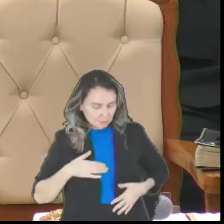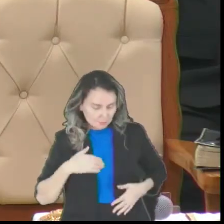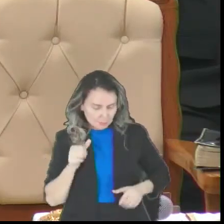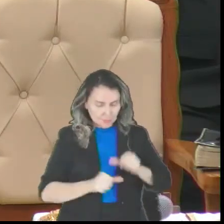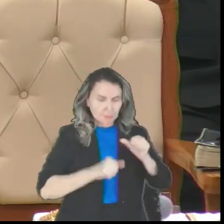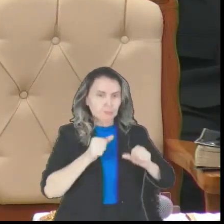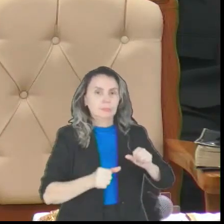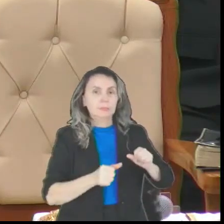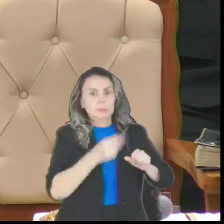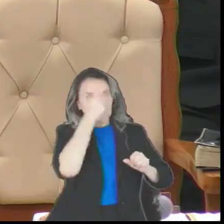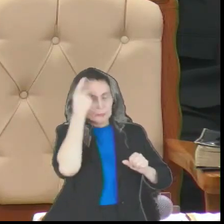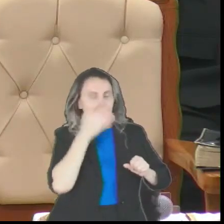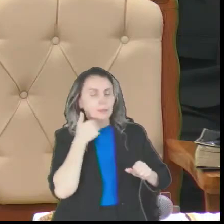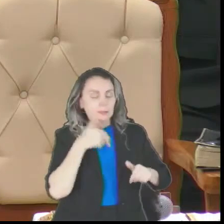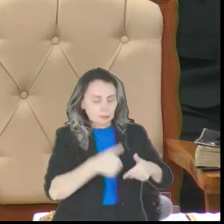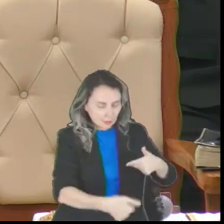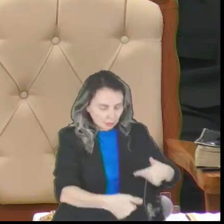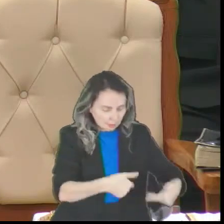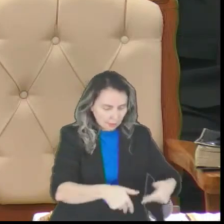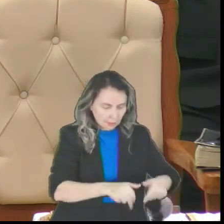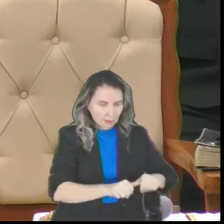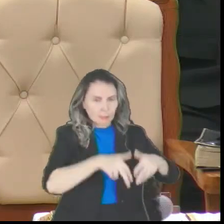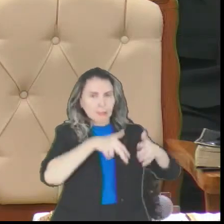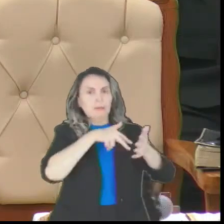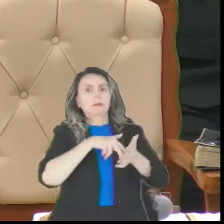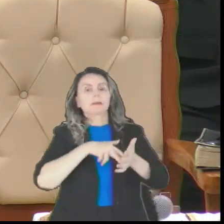vão ressuscitar e estar com Cristo para todo